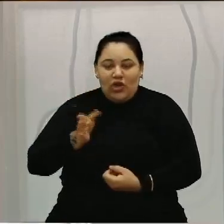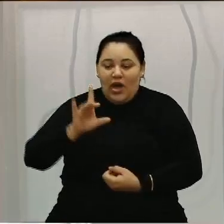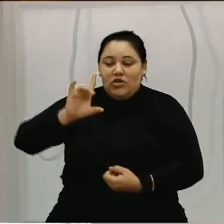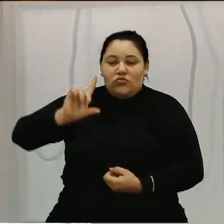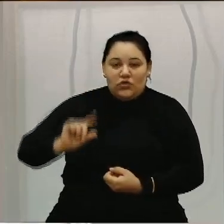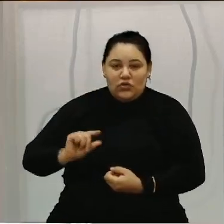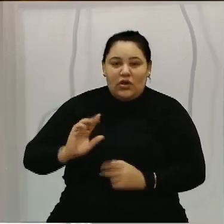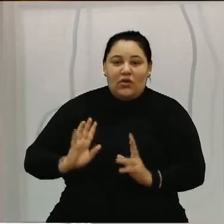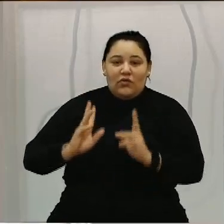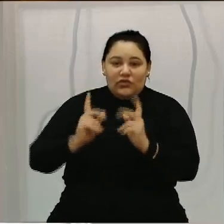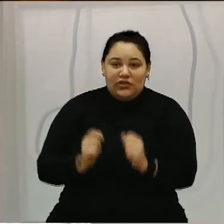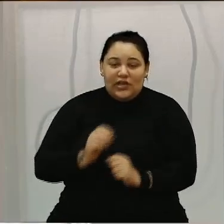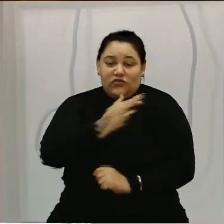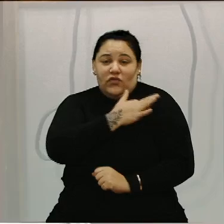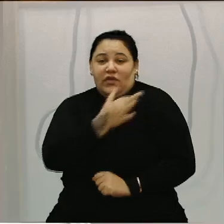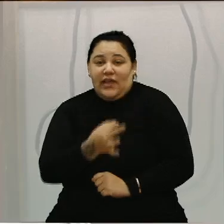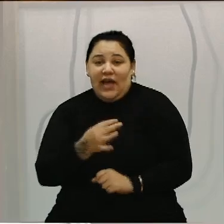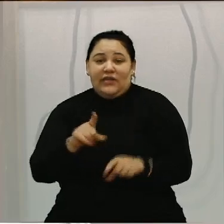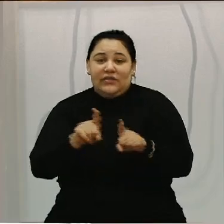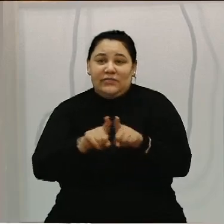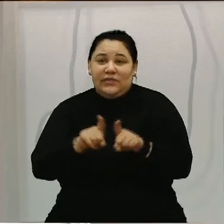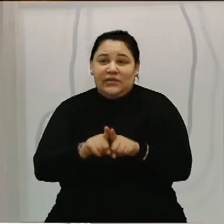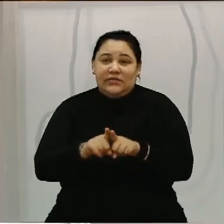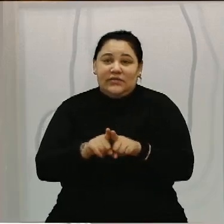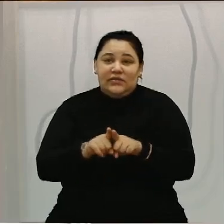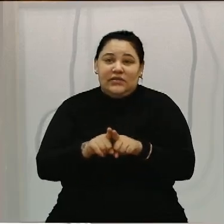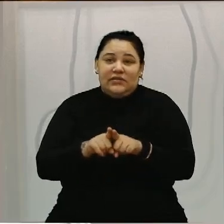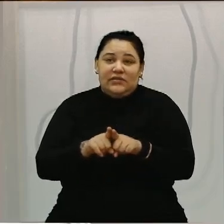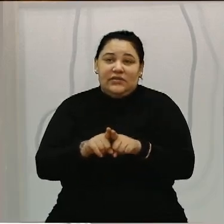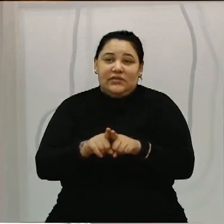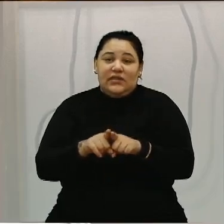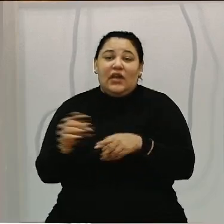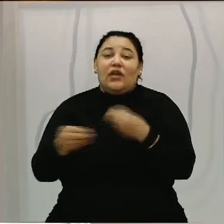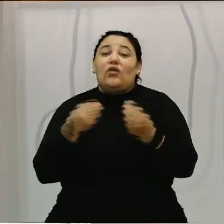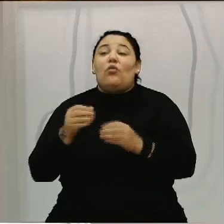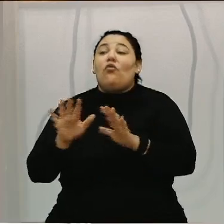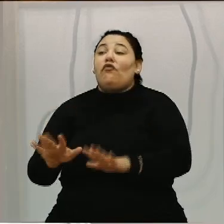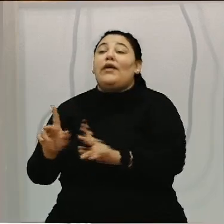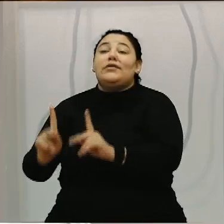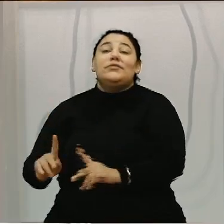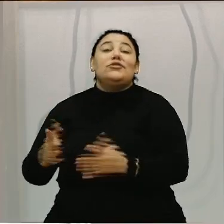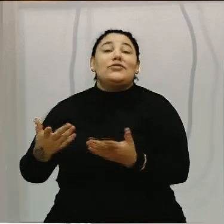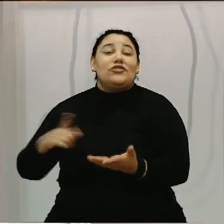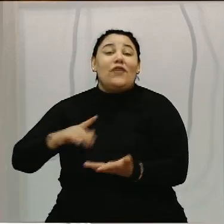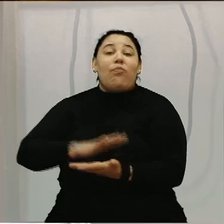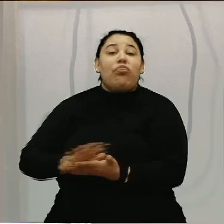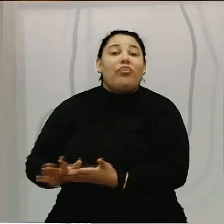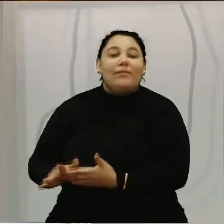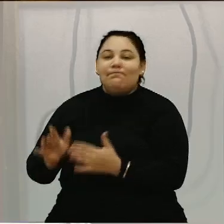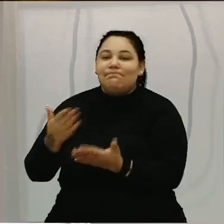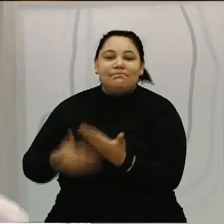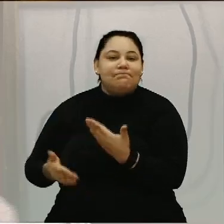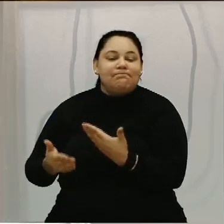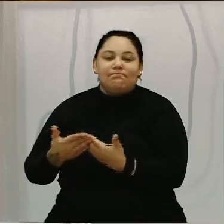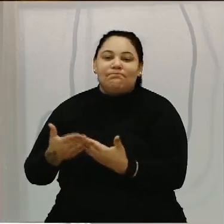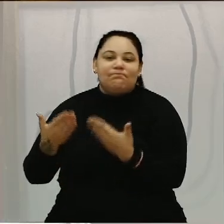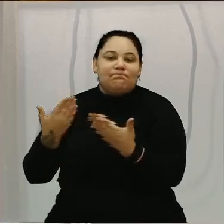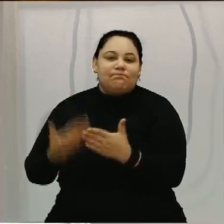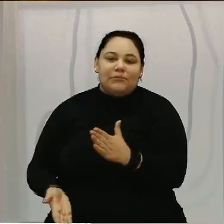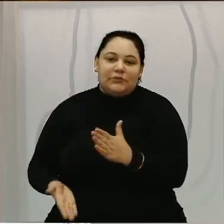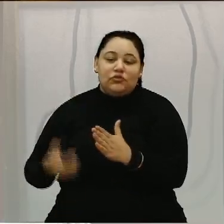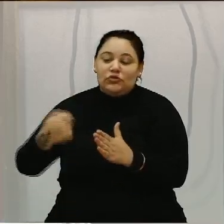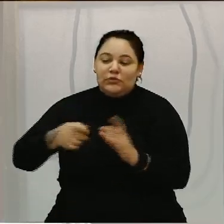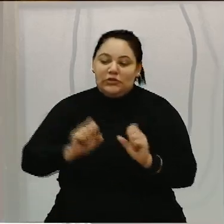a quantidade de voluntários que estão auxiliando. E como ficam essas pessoas, né? Então a gente realmente precisa desse esforço e ele tem que